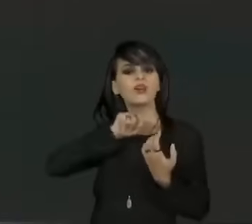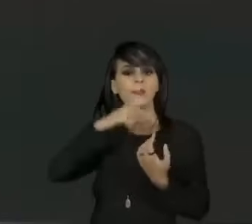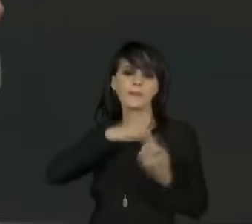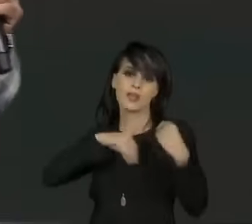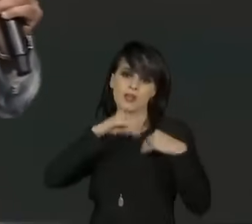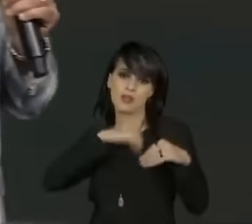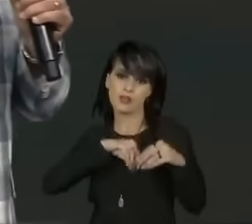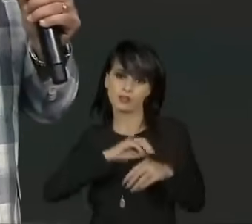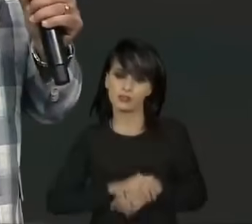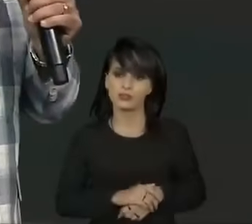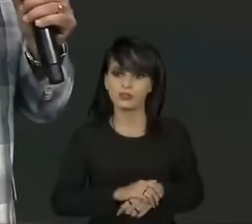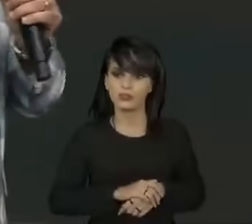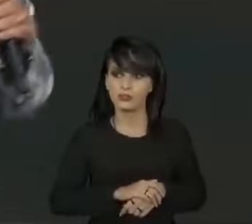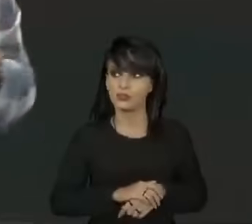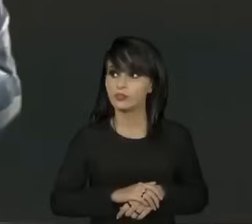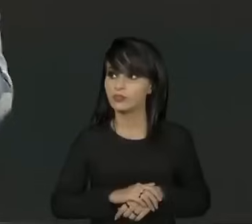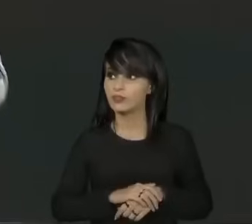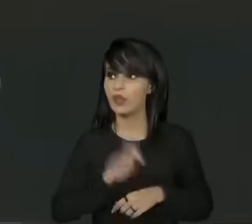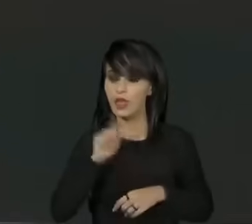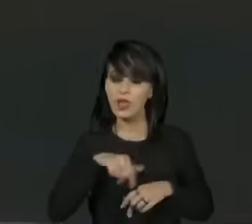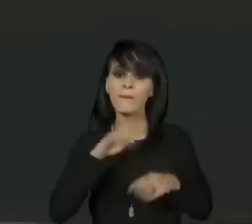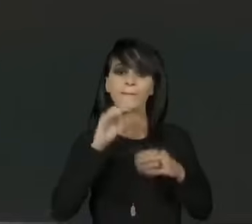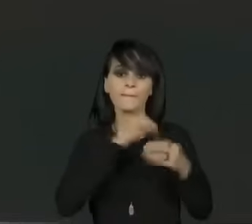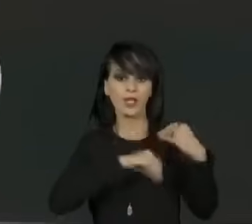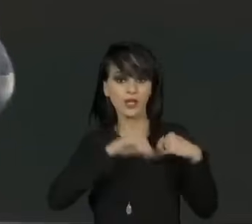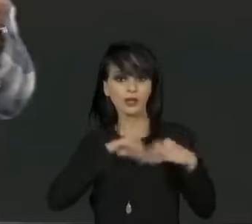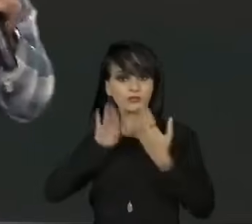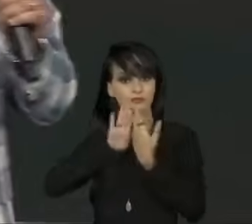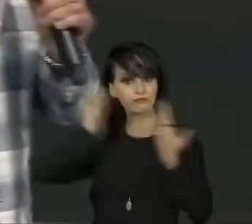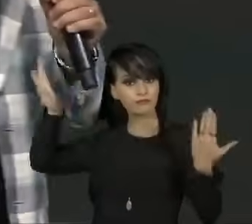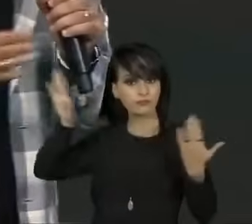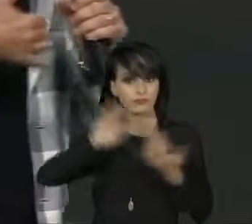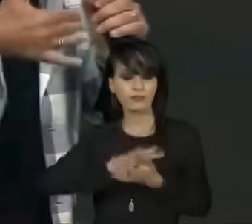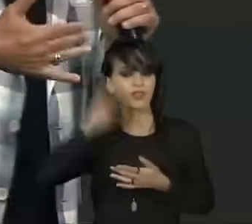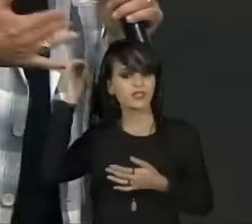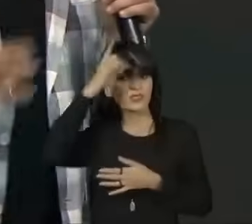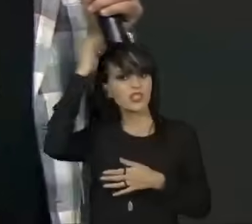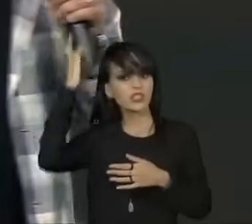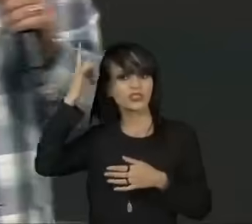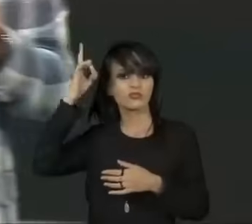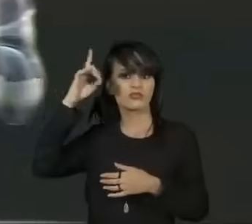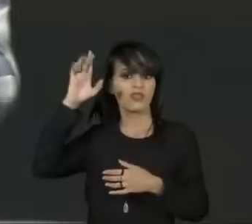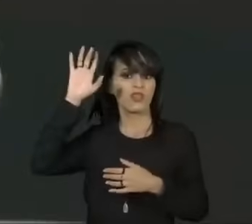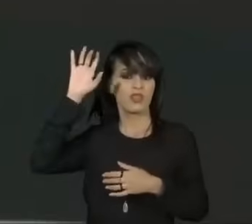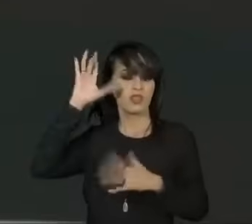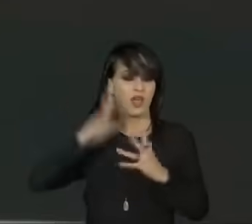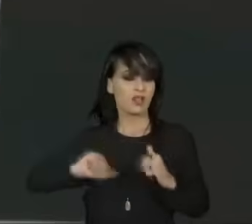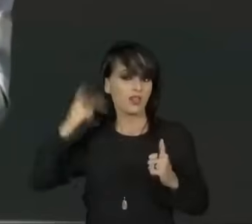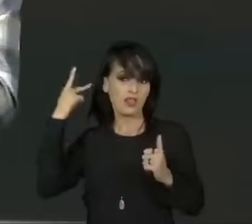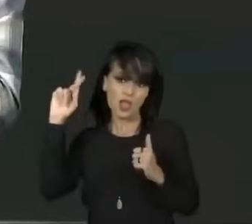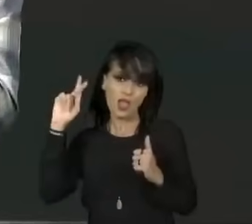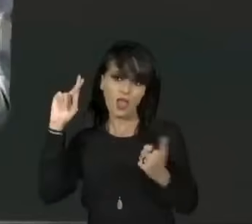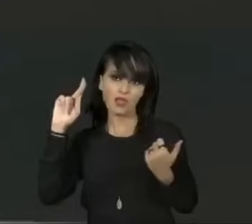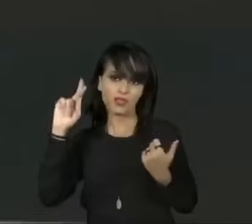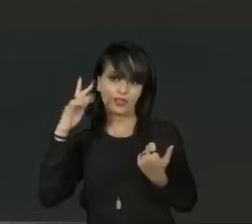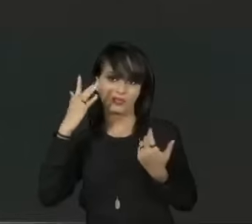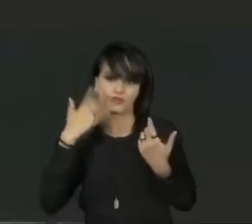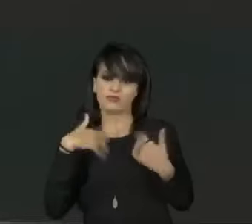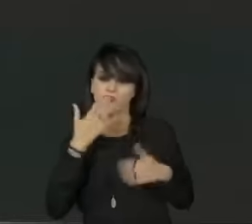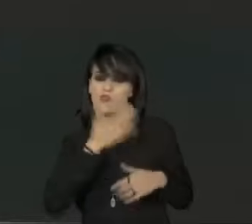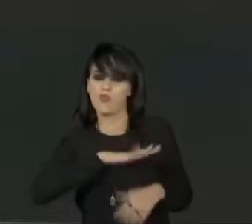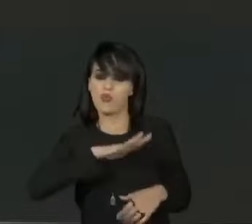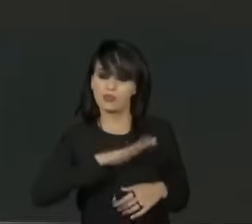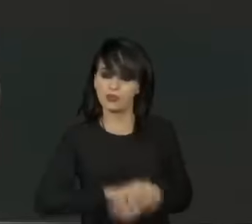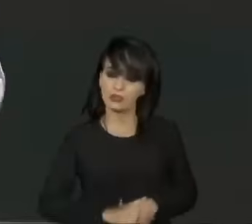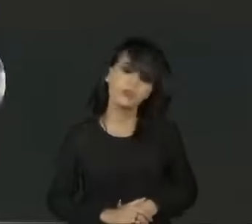vossos pecados é o pecado que separa o homem de Deus a santidade de Deus repele a vida de pecado e a Bíblia